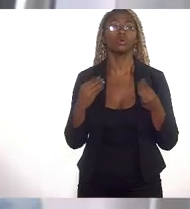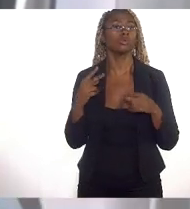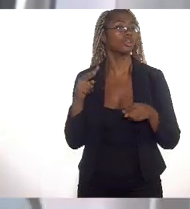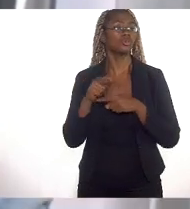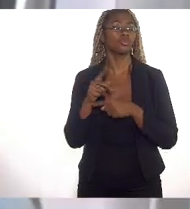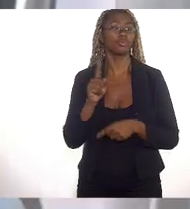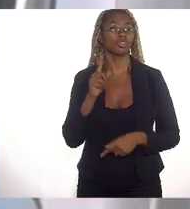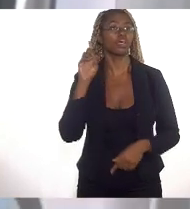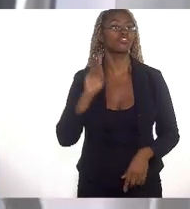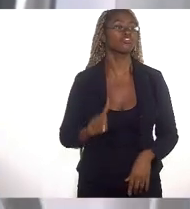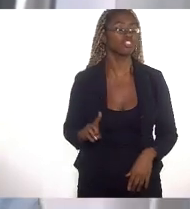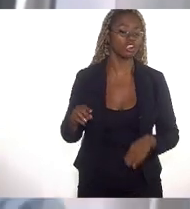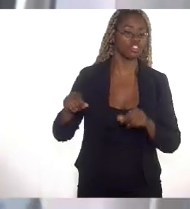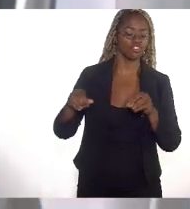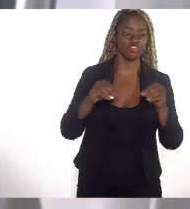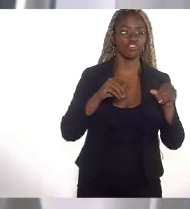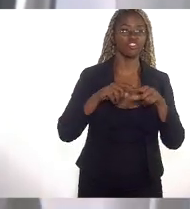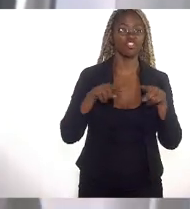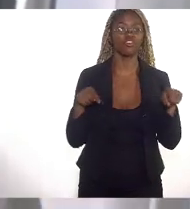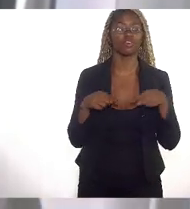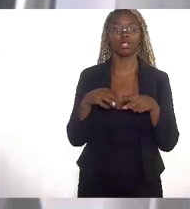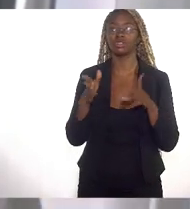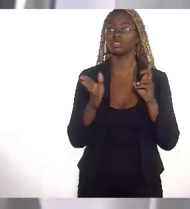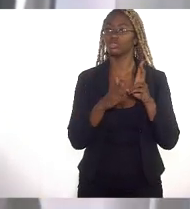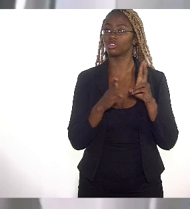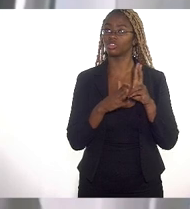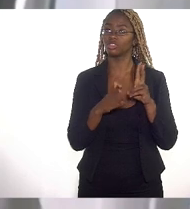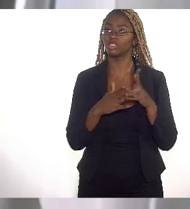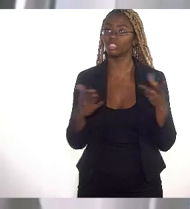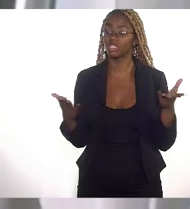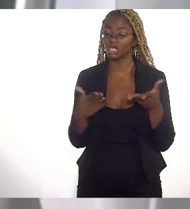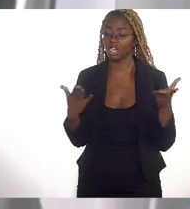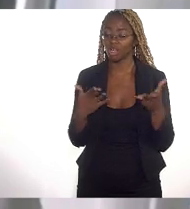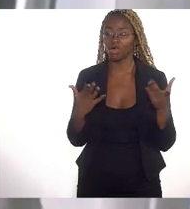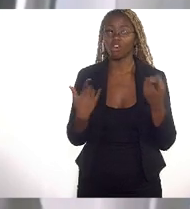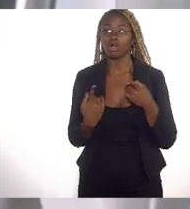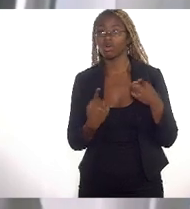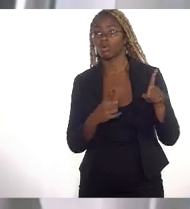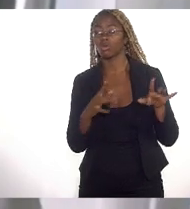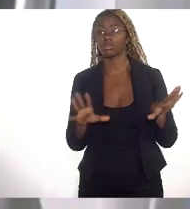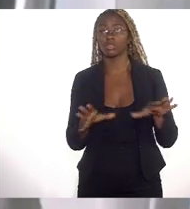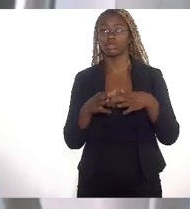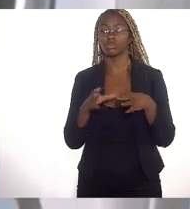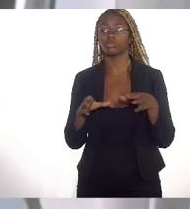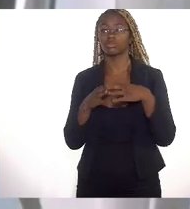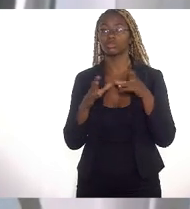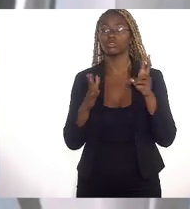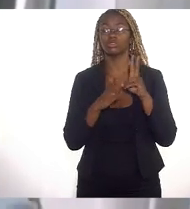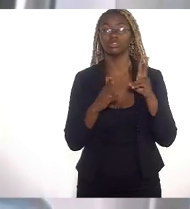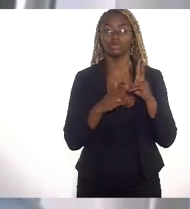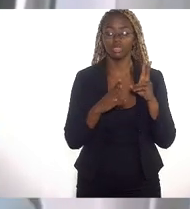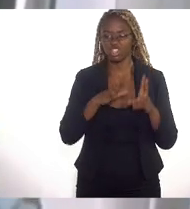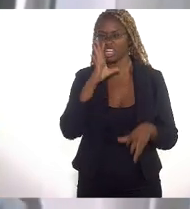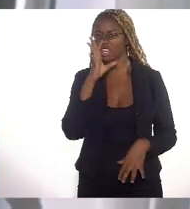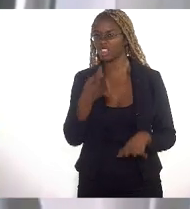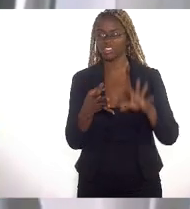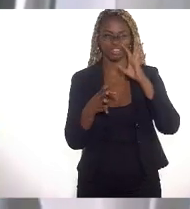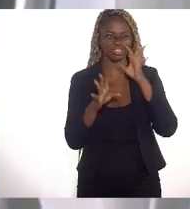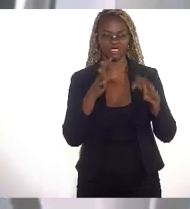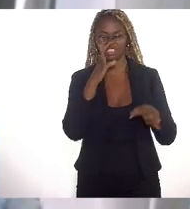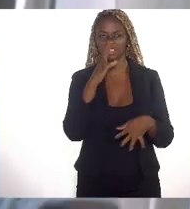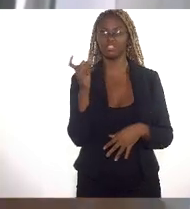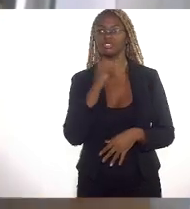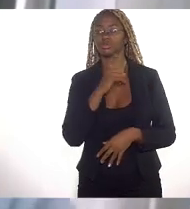os direitos e as terras indígenas e seja agora algoz das nossas comunidades, acusando de difamações, quando, na